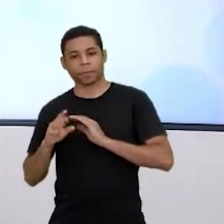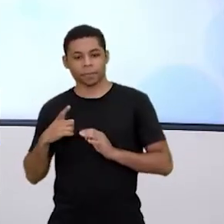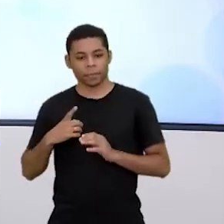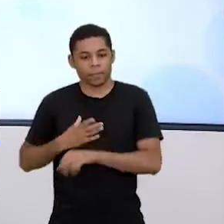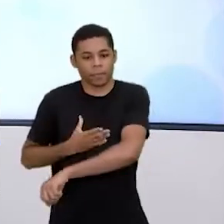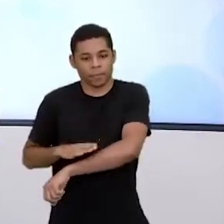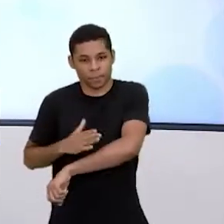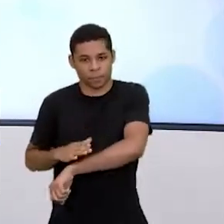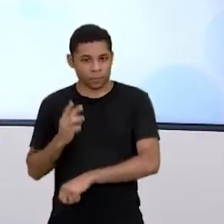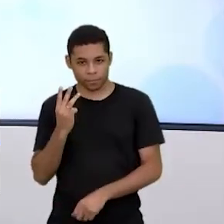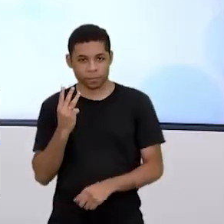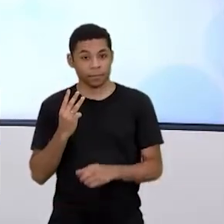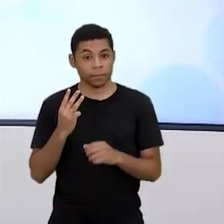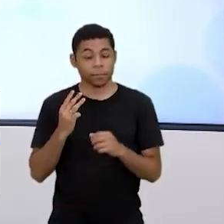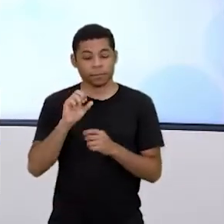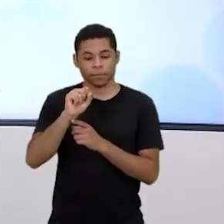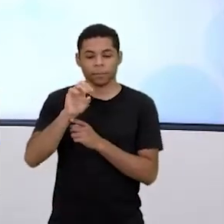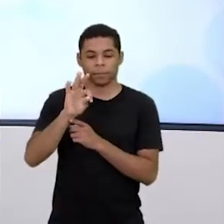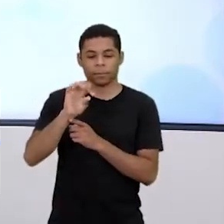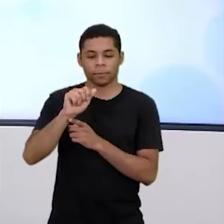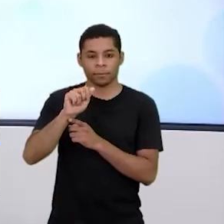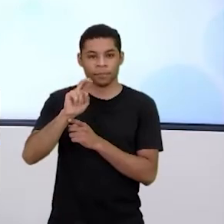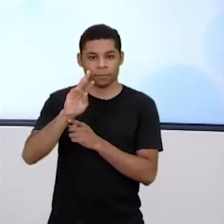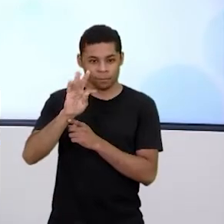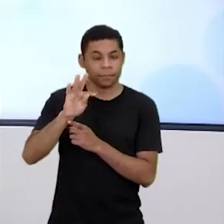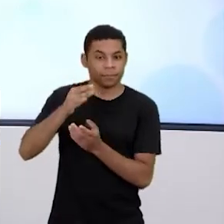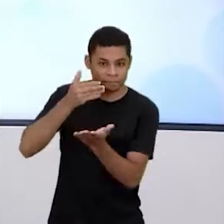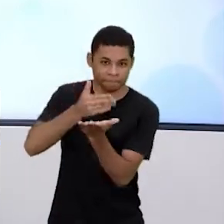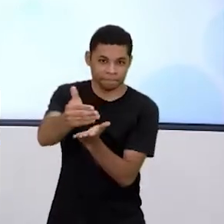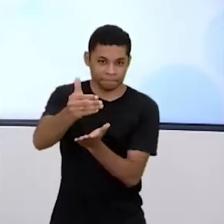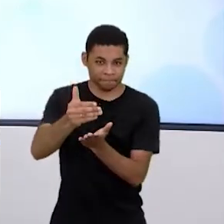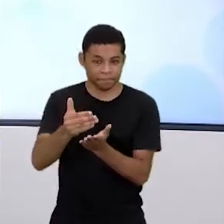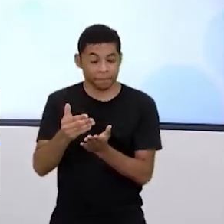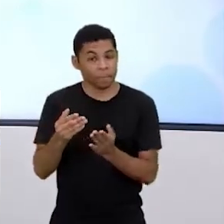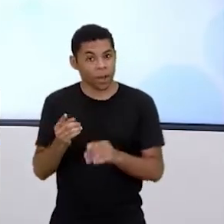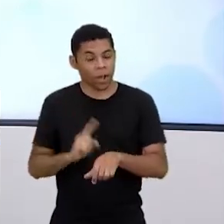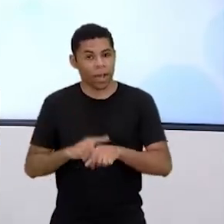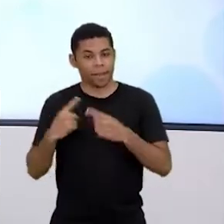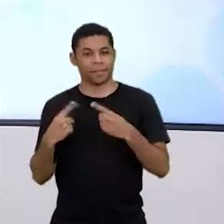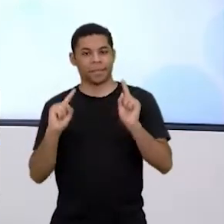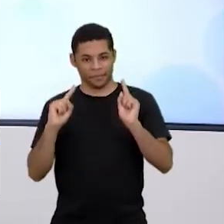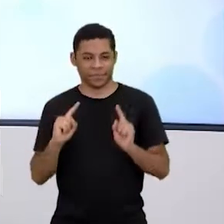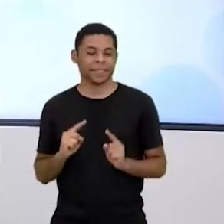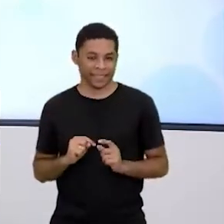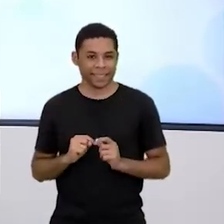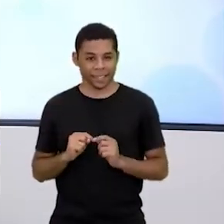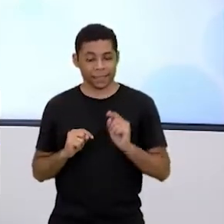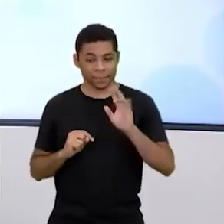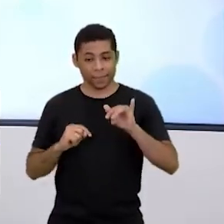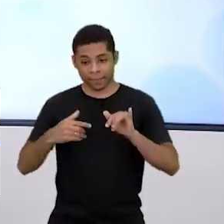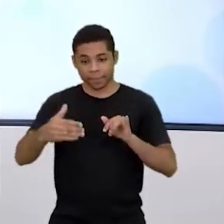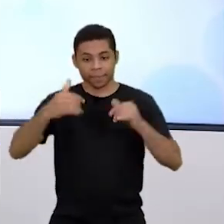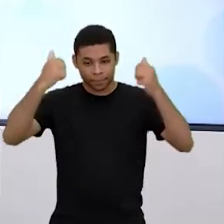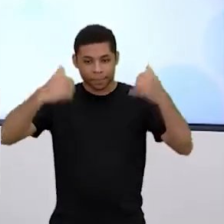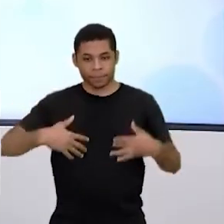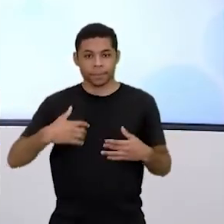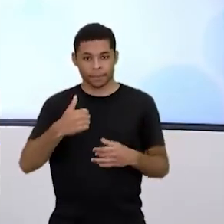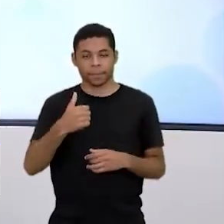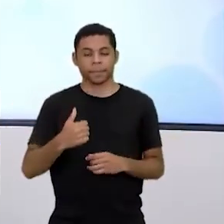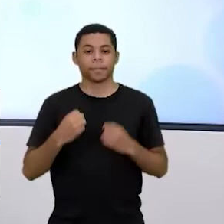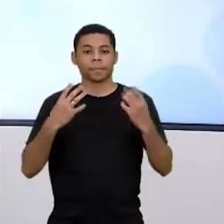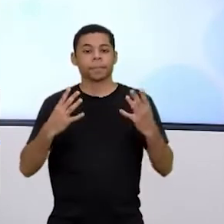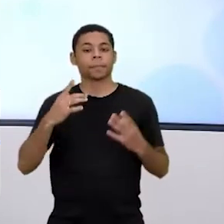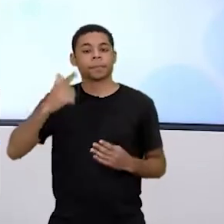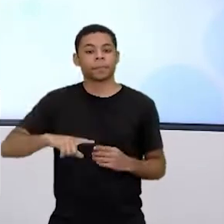3 do Start, Hora do Desafio. Então a gente vai continuar falando aí sobre tudo isso. Bom, a gente vai começar aqui também